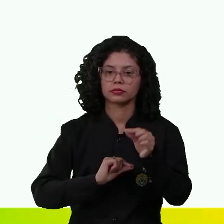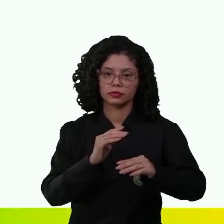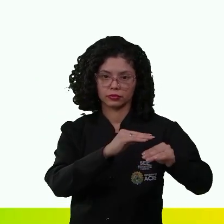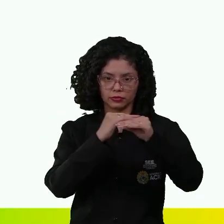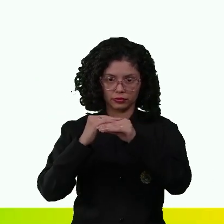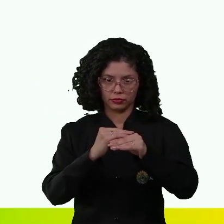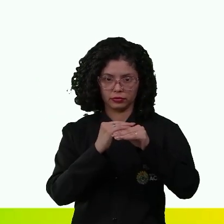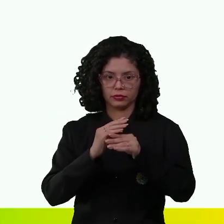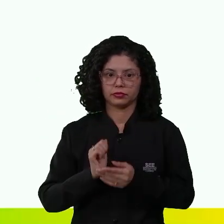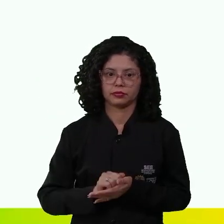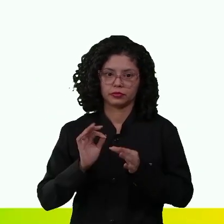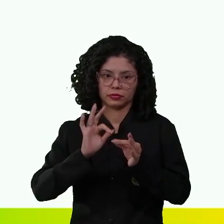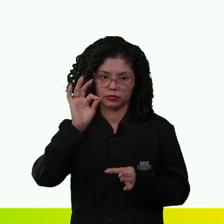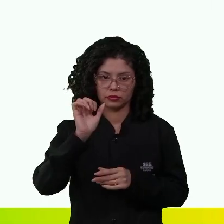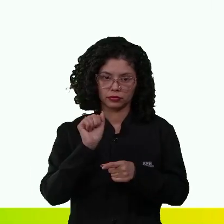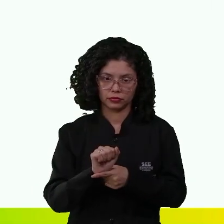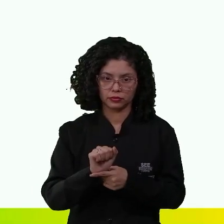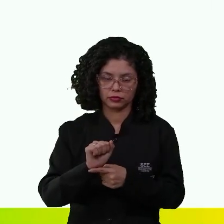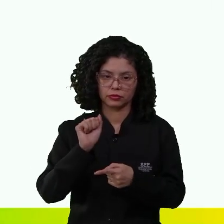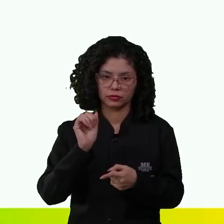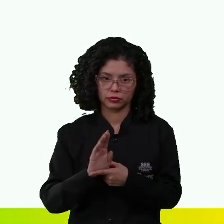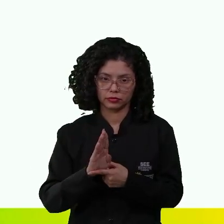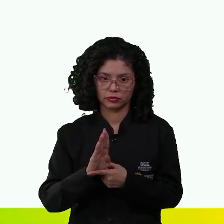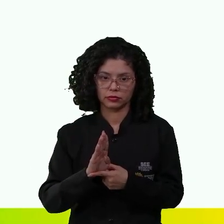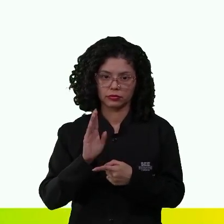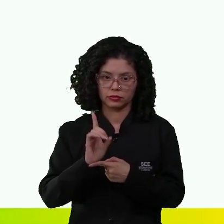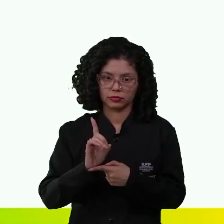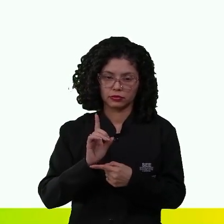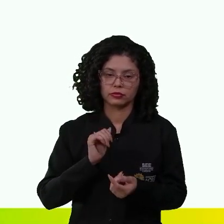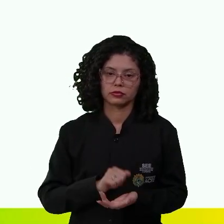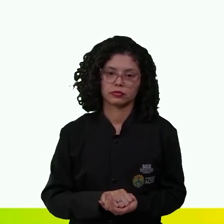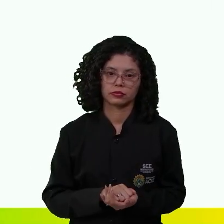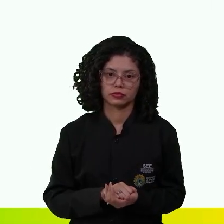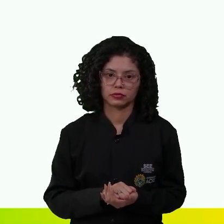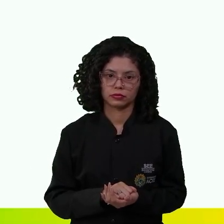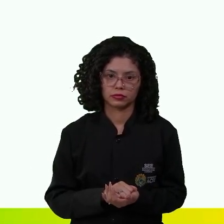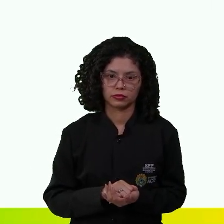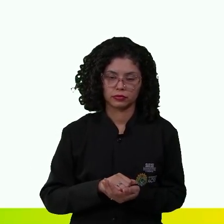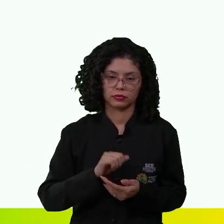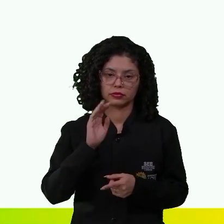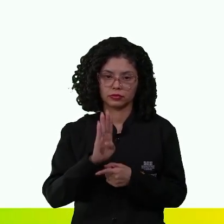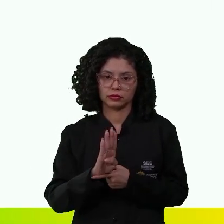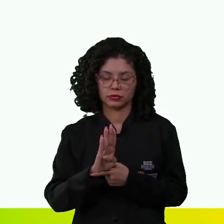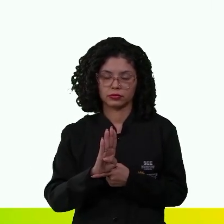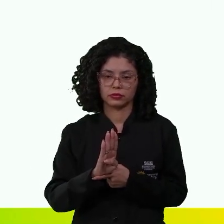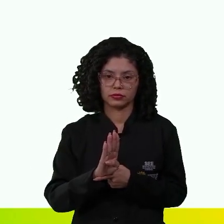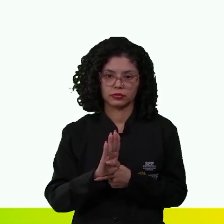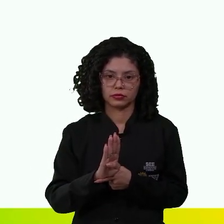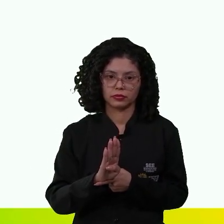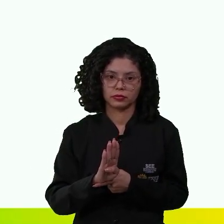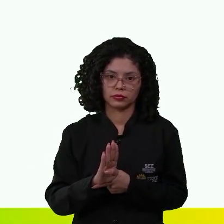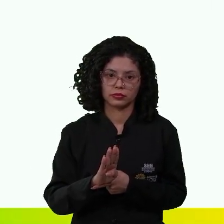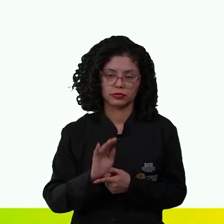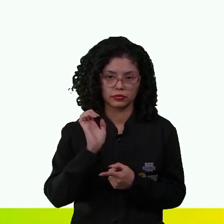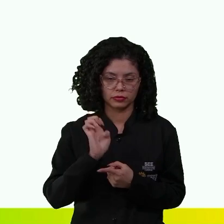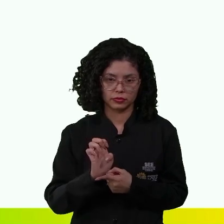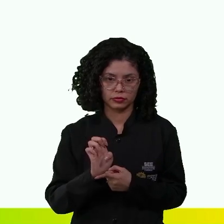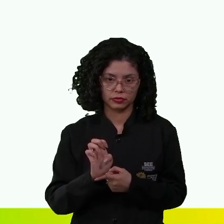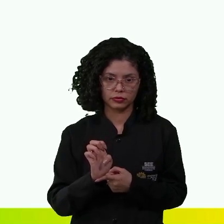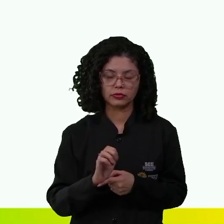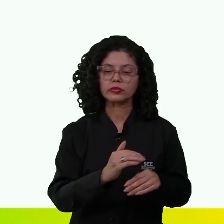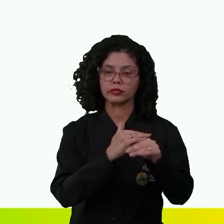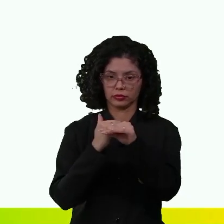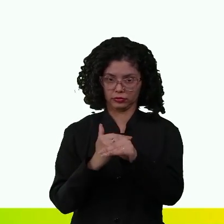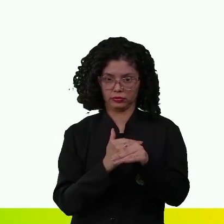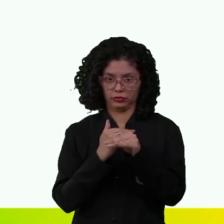iguais, medida do ângulo A, medida do ângulo D igual, medida do ângulo B e ângulo E